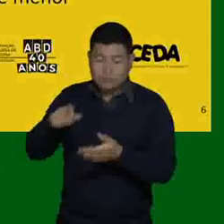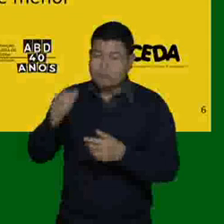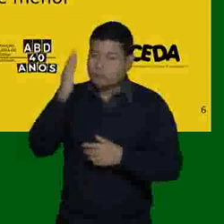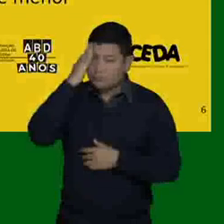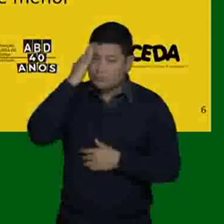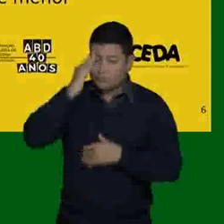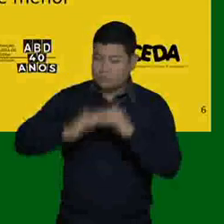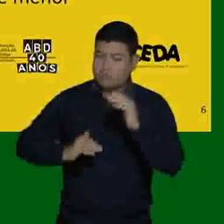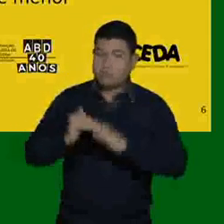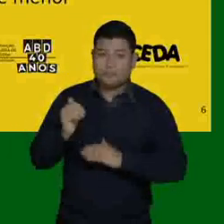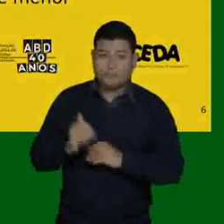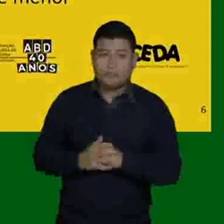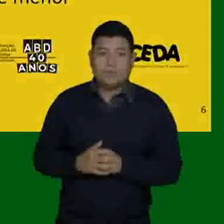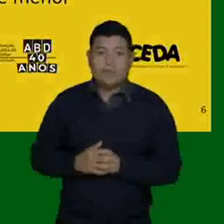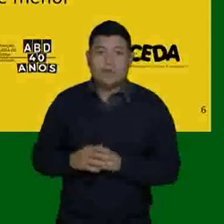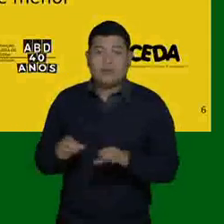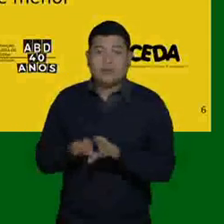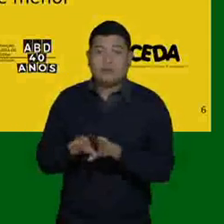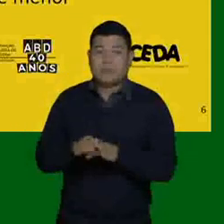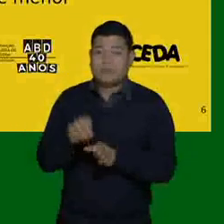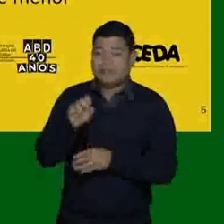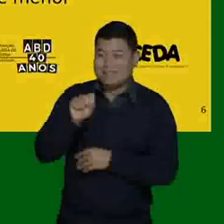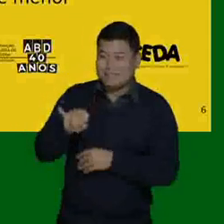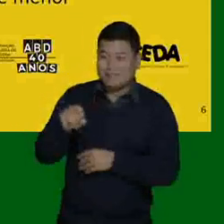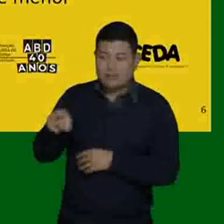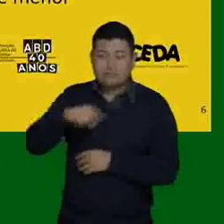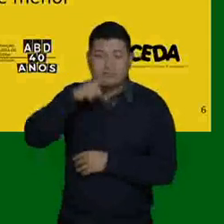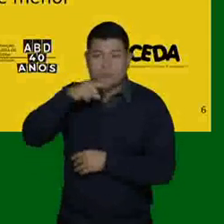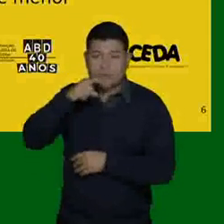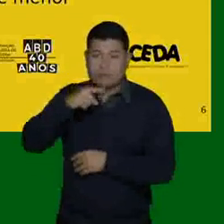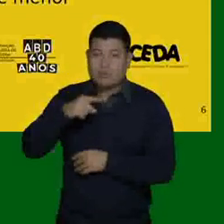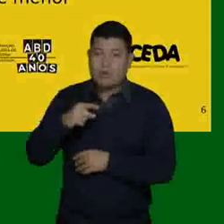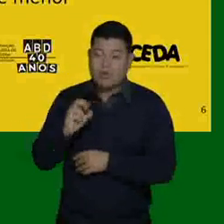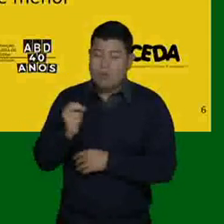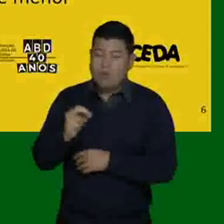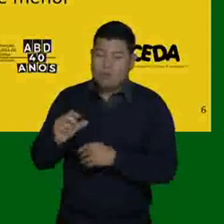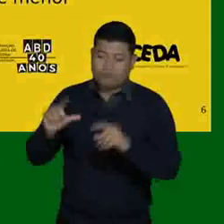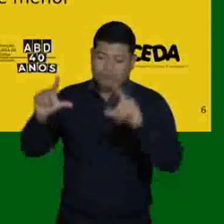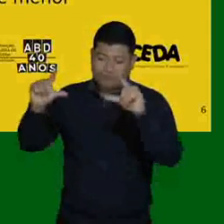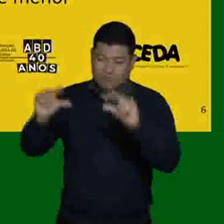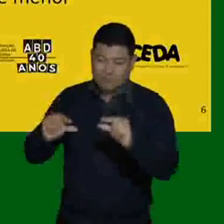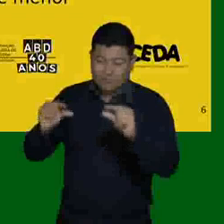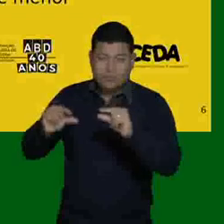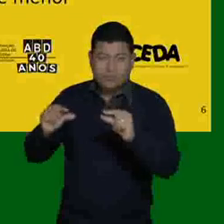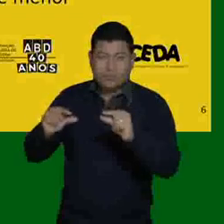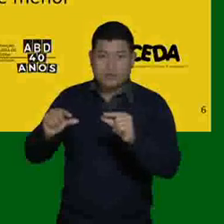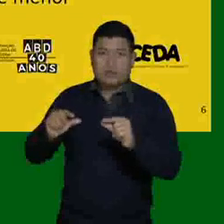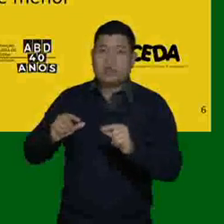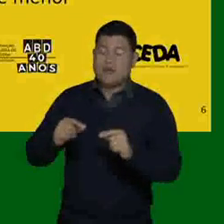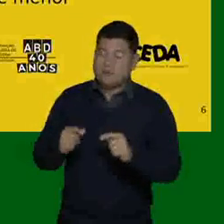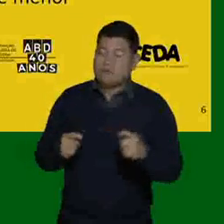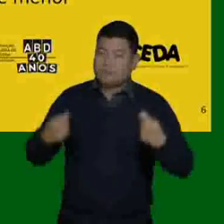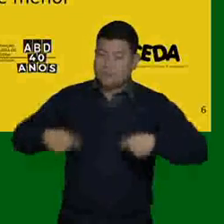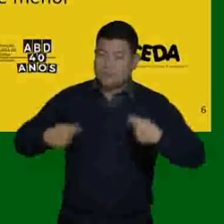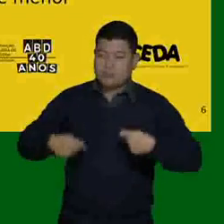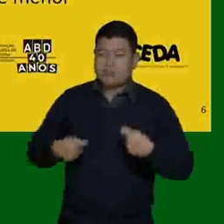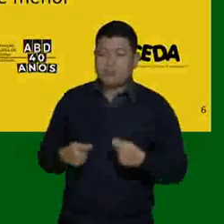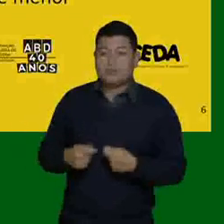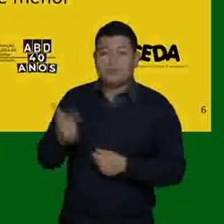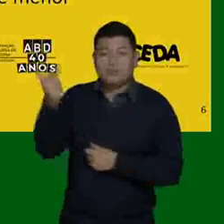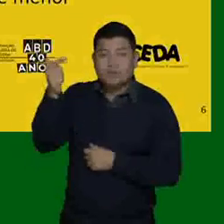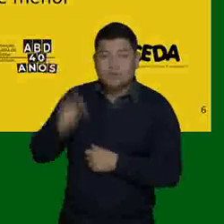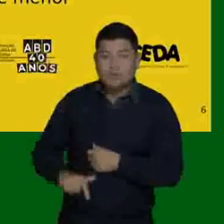com menor rendimento então a gente não precisa eh ficar implorando pra escola se meu filho não